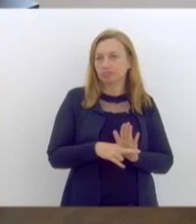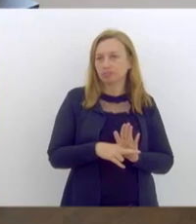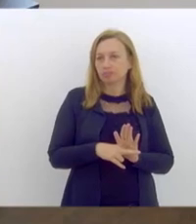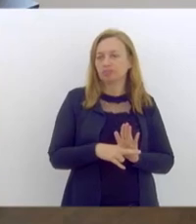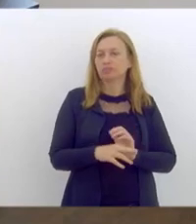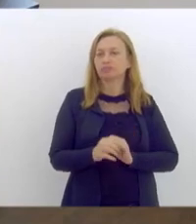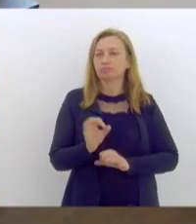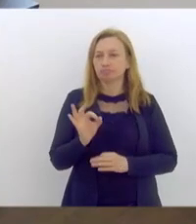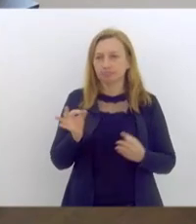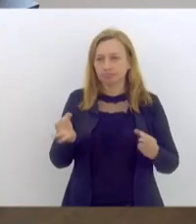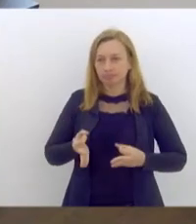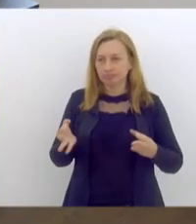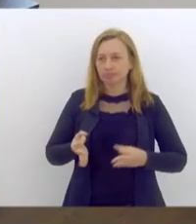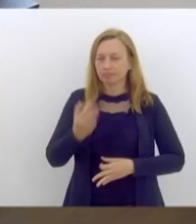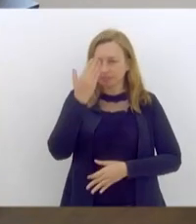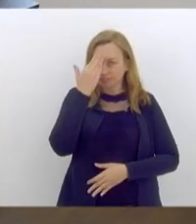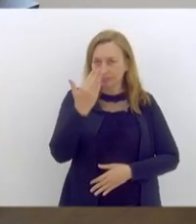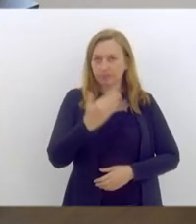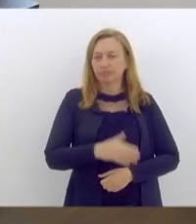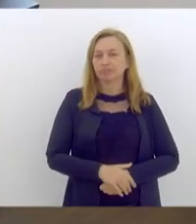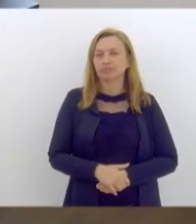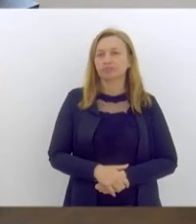perfeitamente obrigado